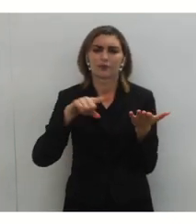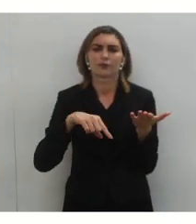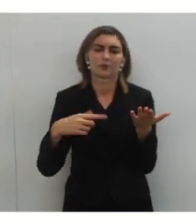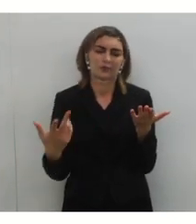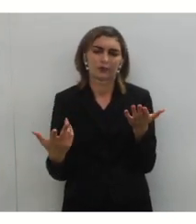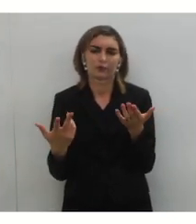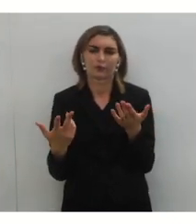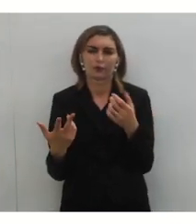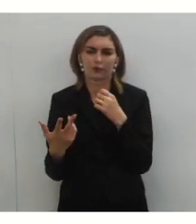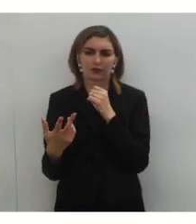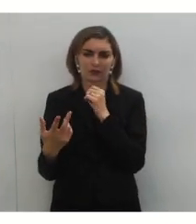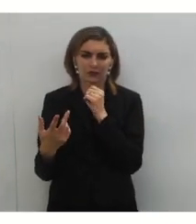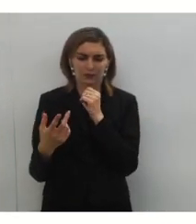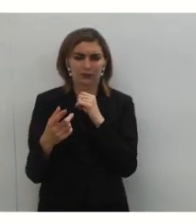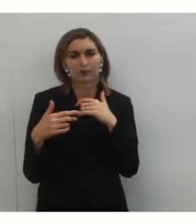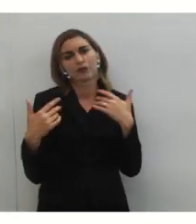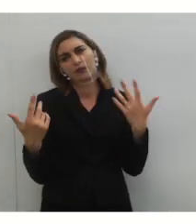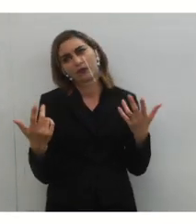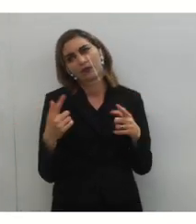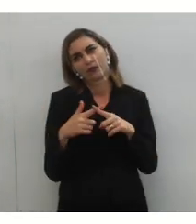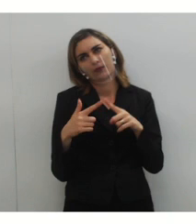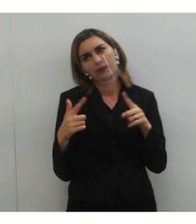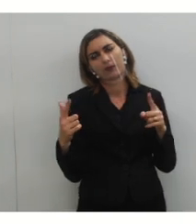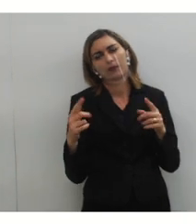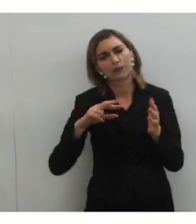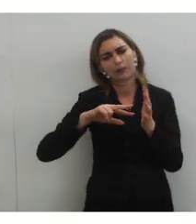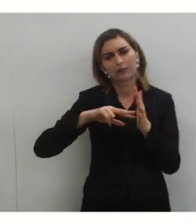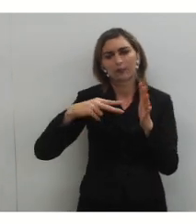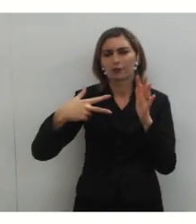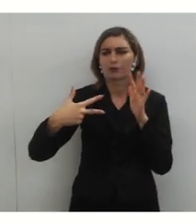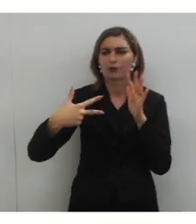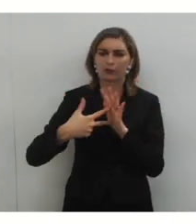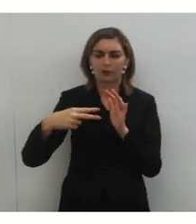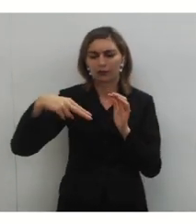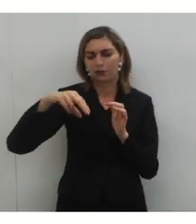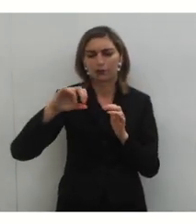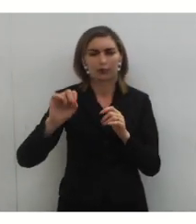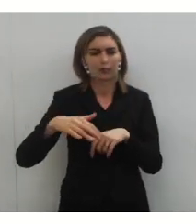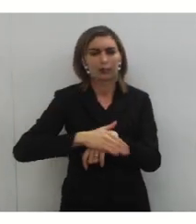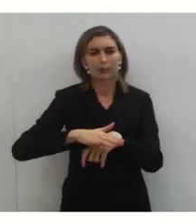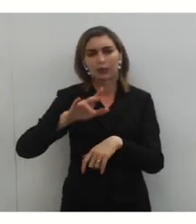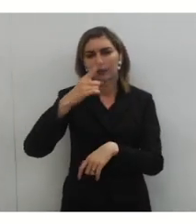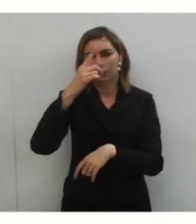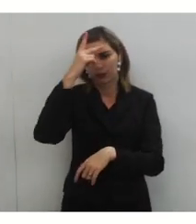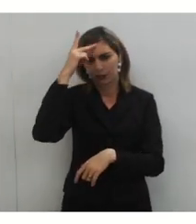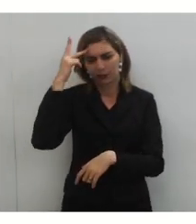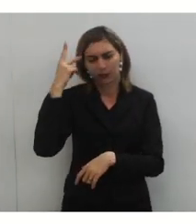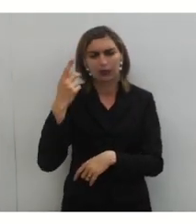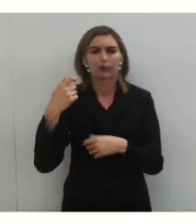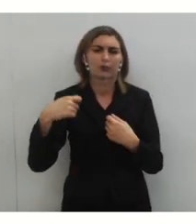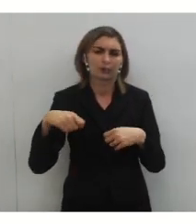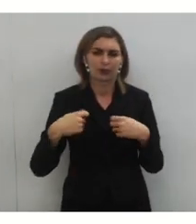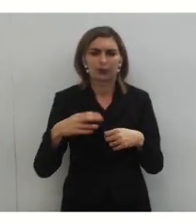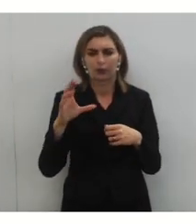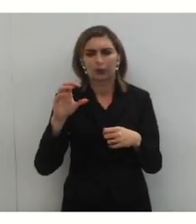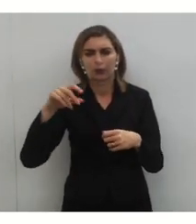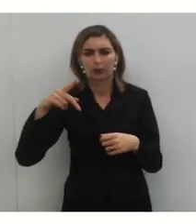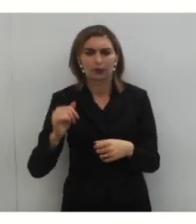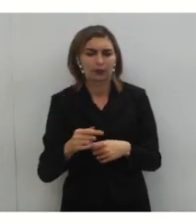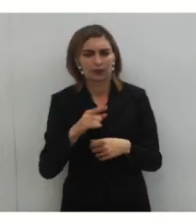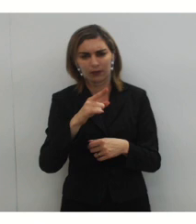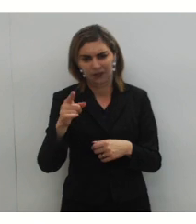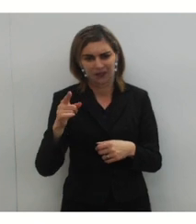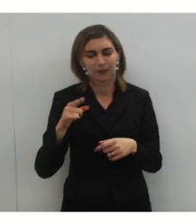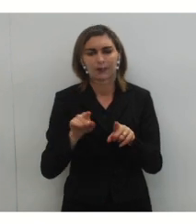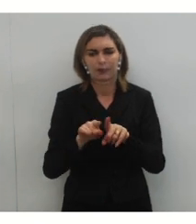Nós. Ah, mas o sentido de nós é mais de uma pessoa, então deveria ser composto. Você já está